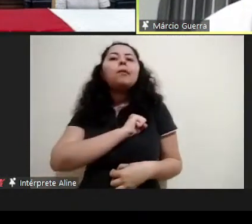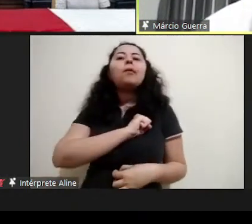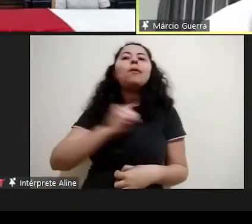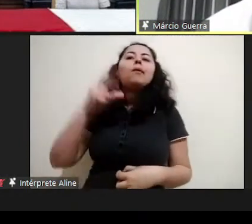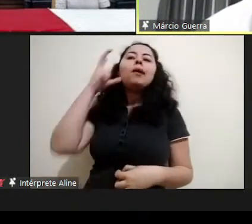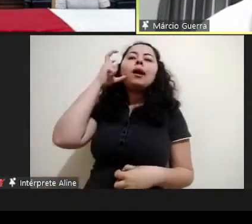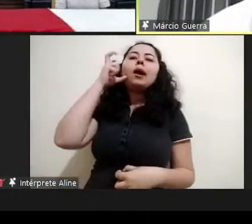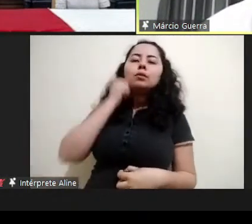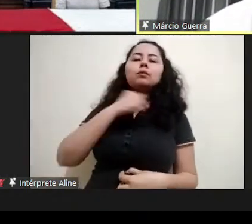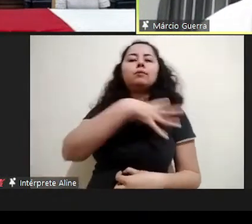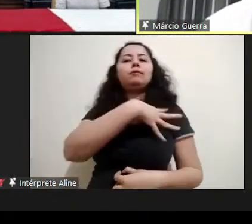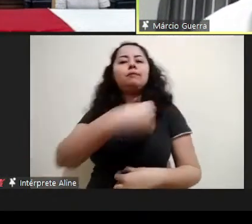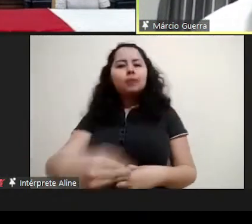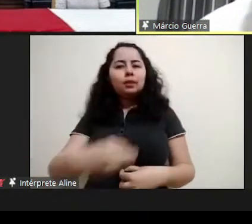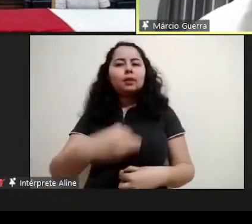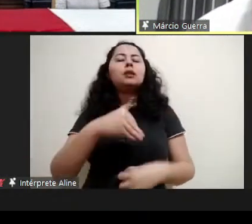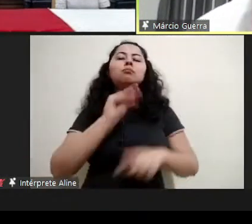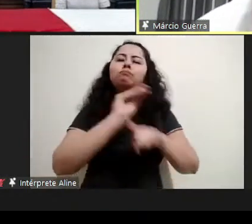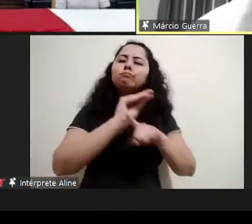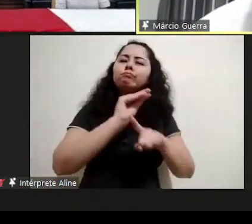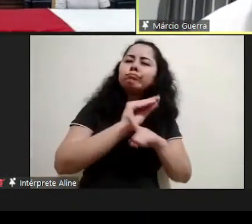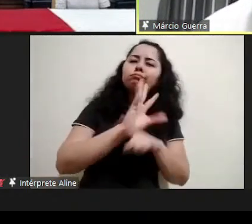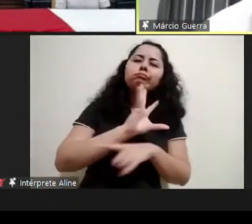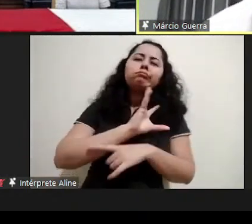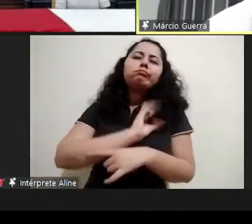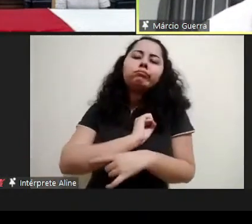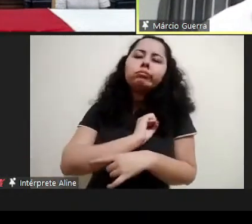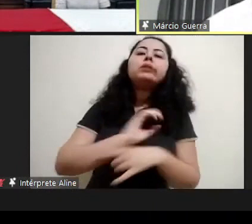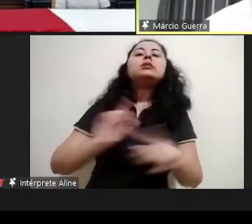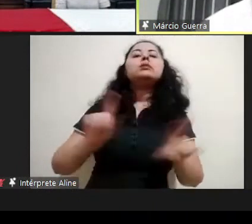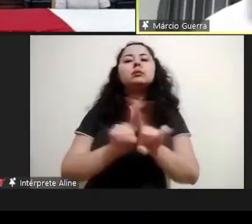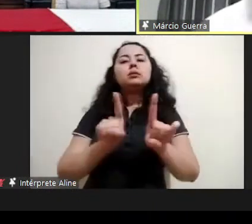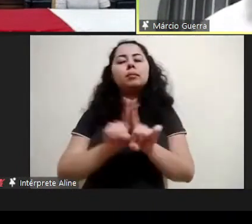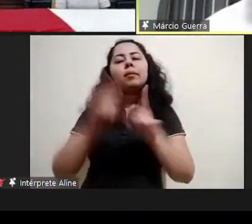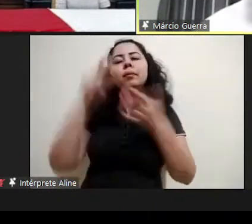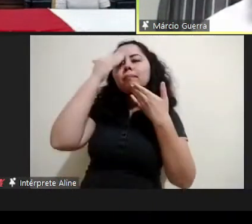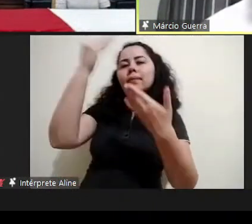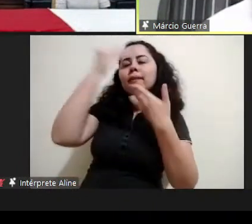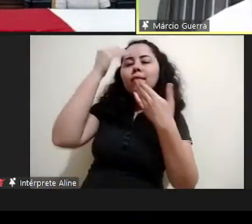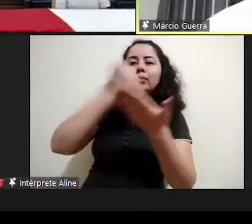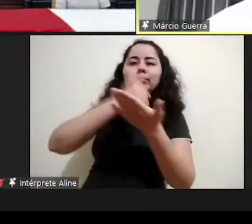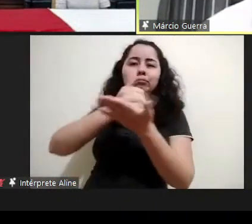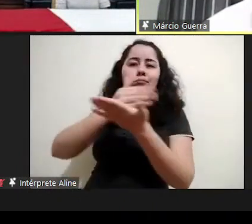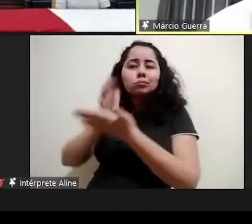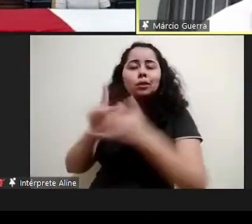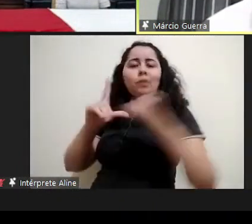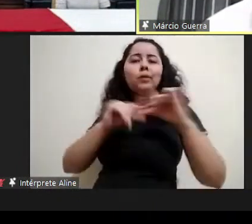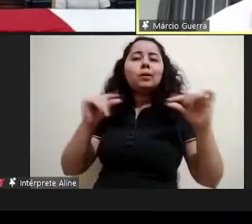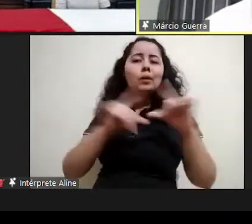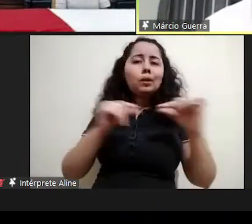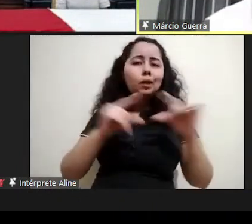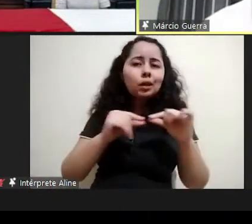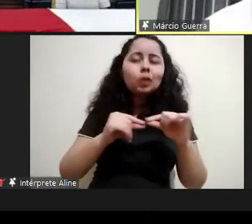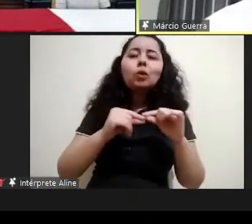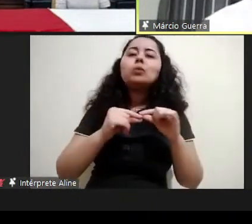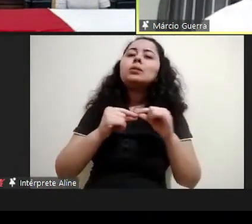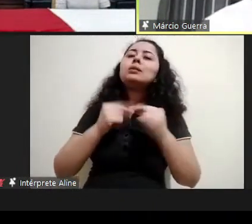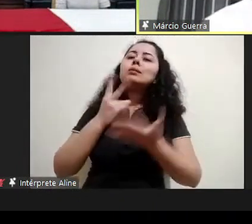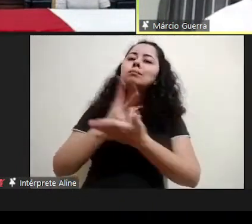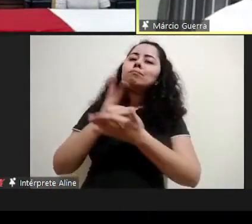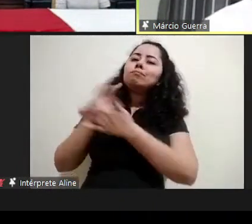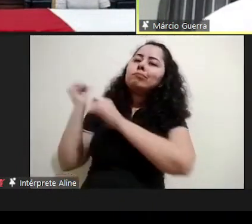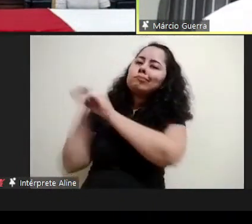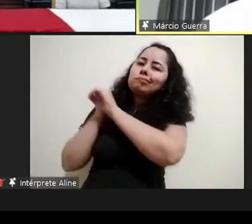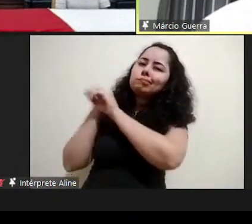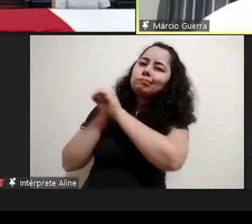filho amado. Obrigado por saber me dividir com a UFJF esse tempo todo. Viva